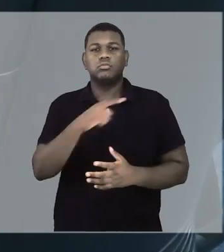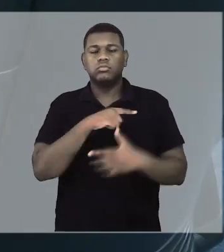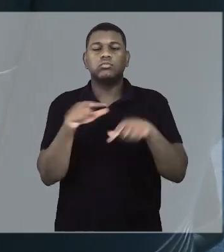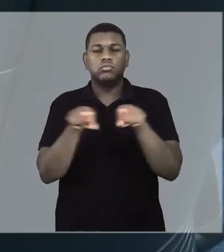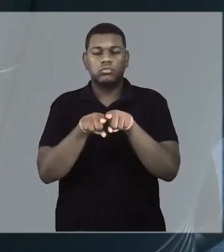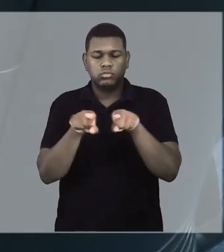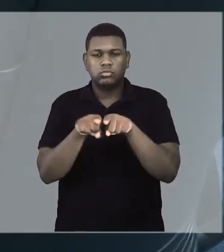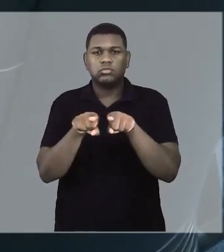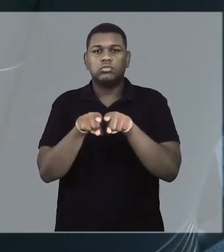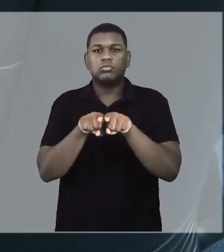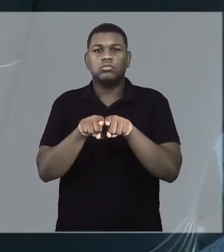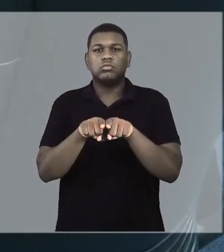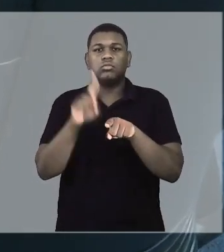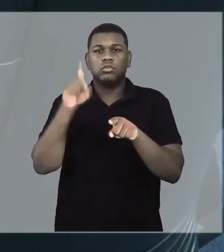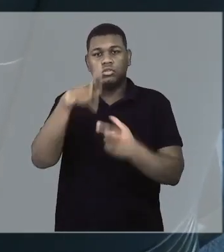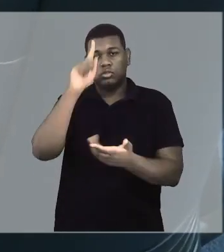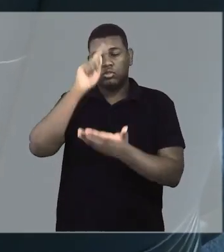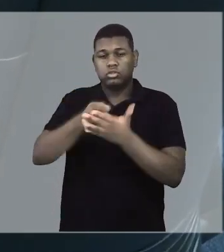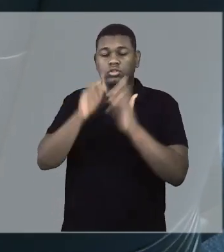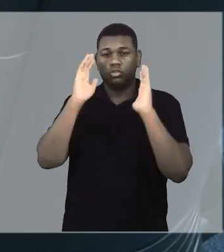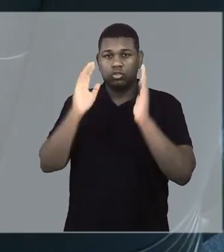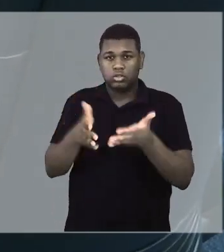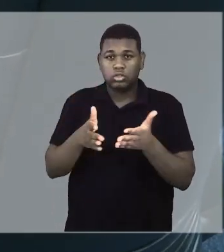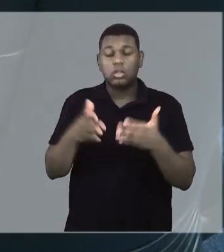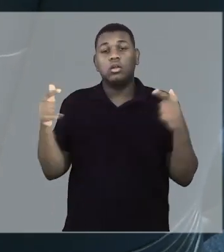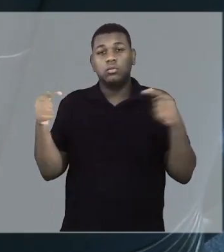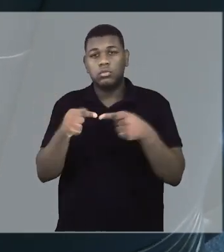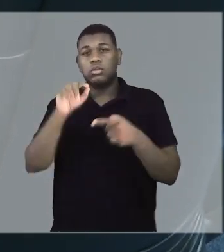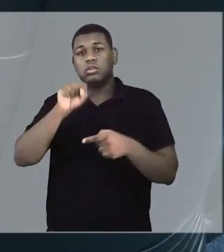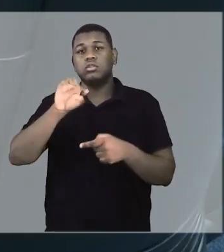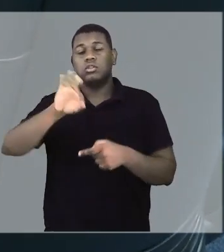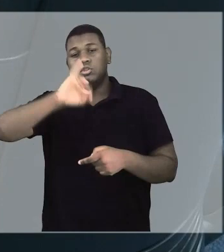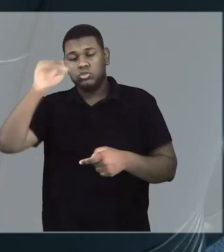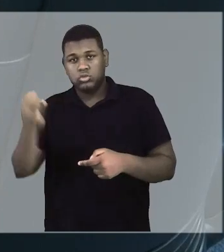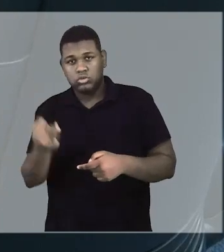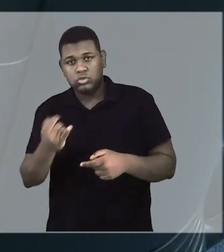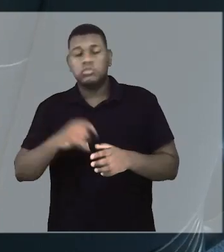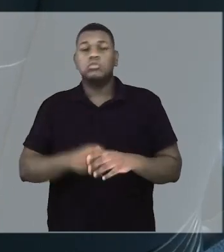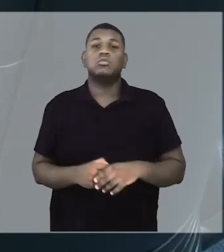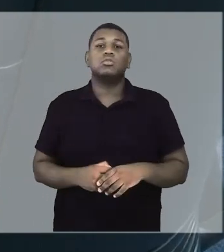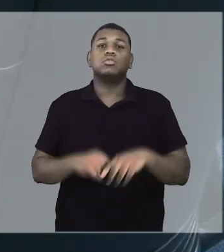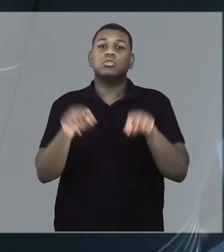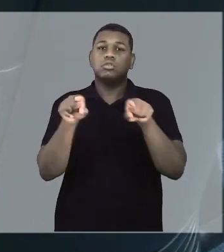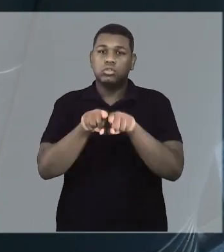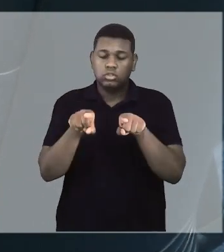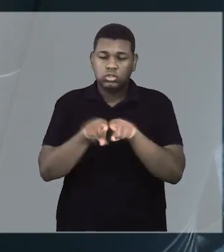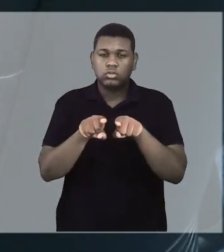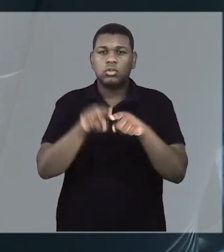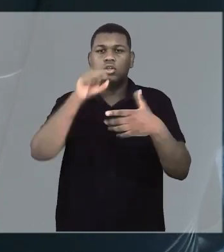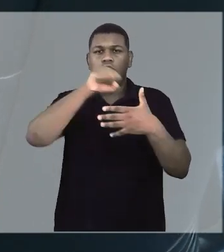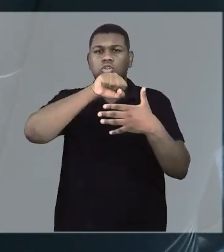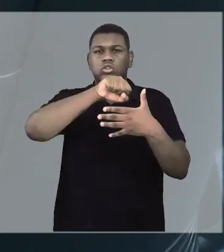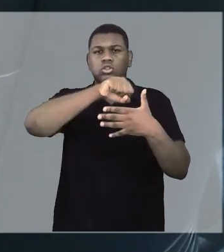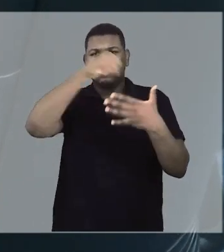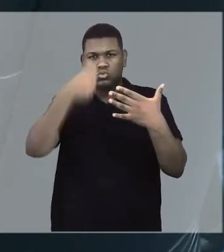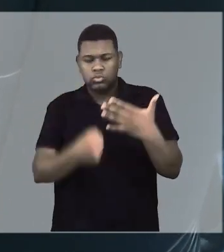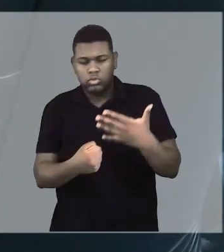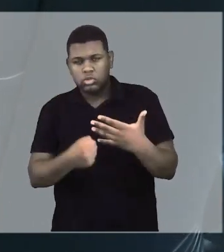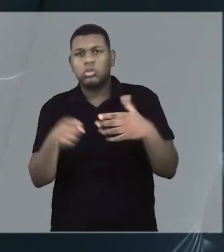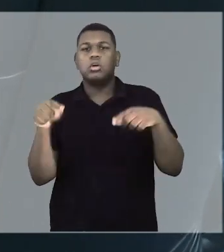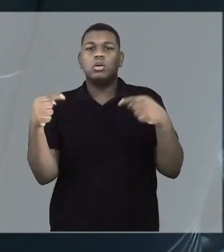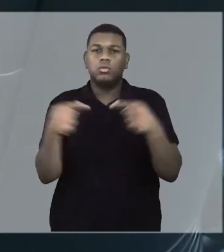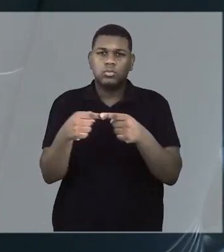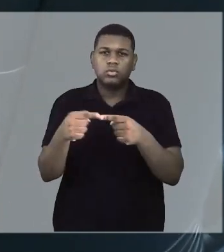o que fazer em relação a essa matéria, essa nossa, que decidiu a sessão da última vez, como a turma tem decidido. Inclusive o STJ